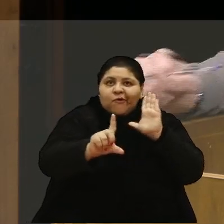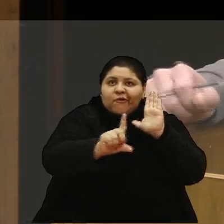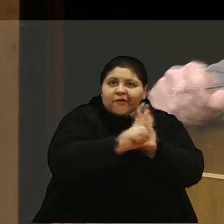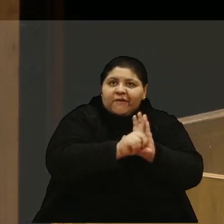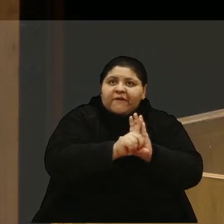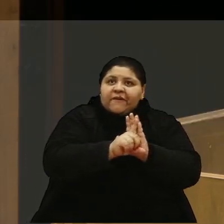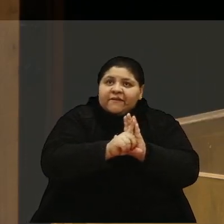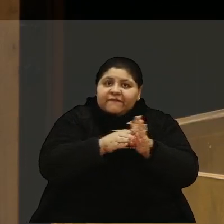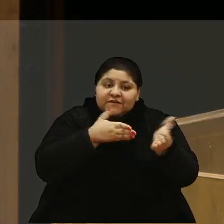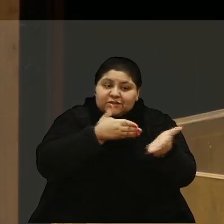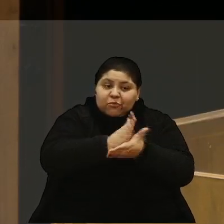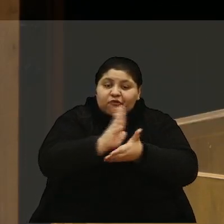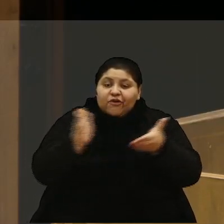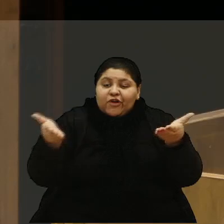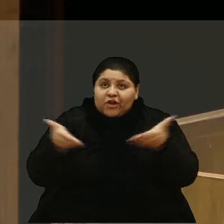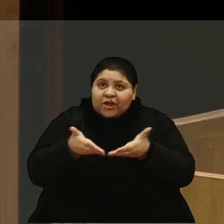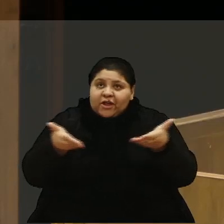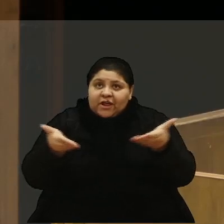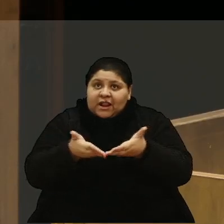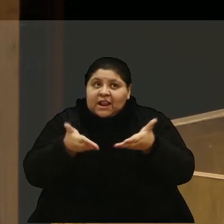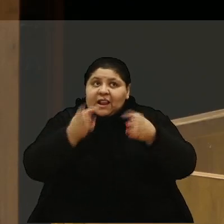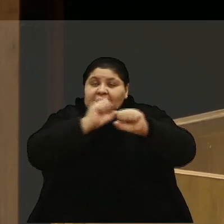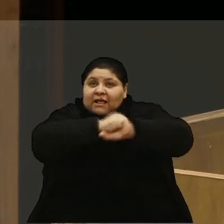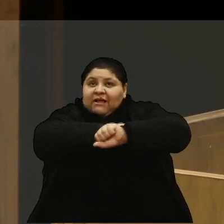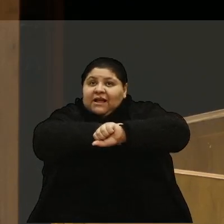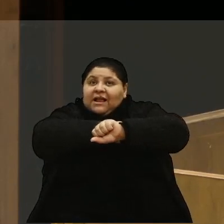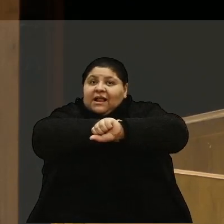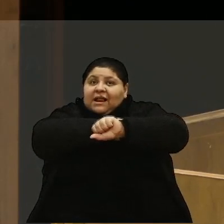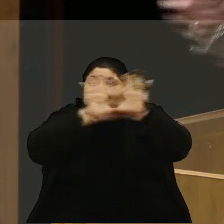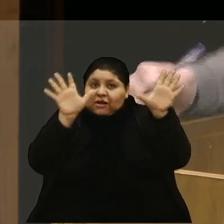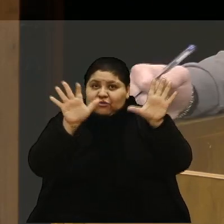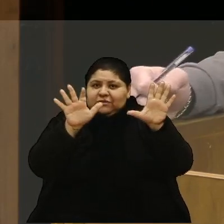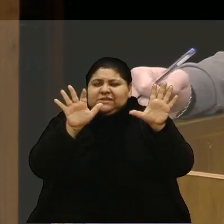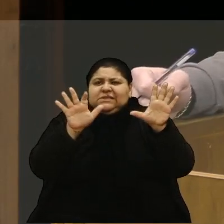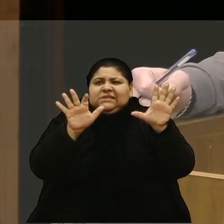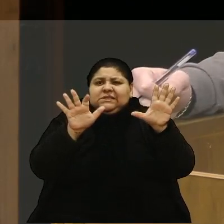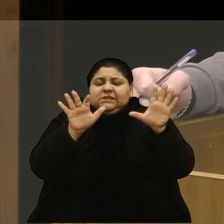ser aprovado hoje para deixar bem explícito e claro.